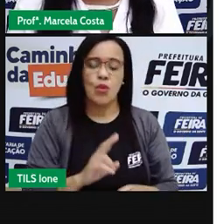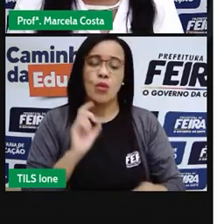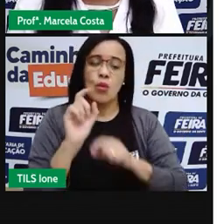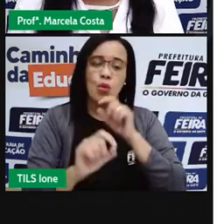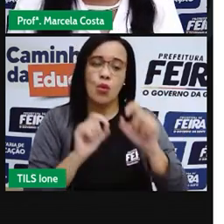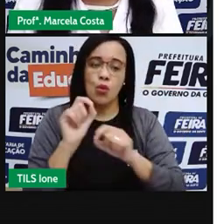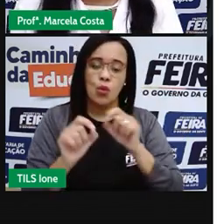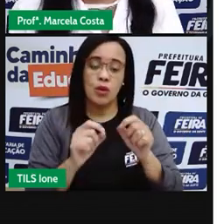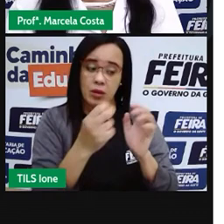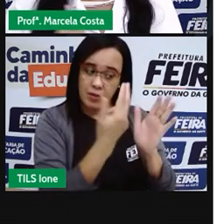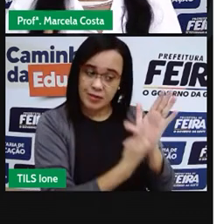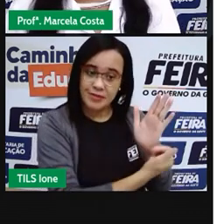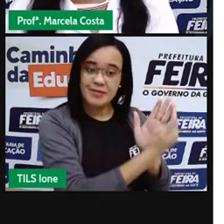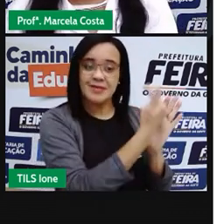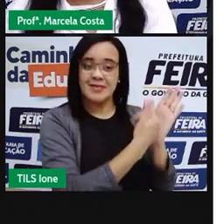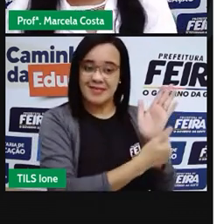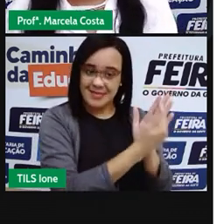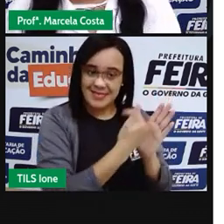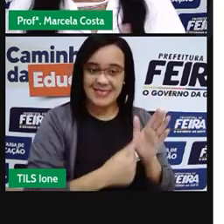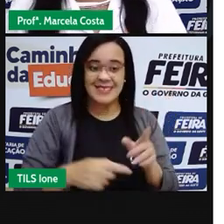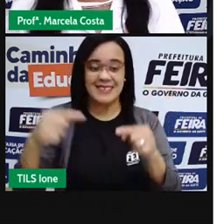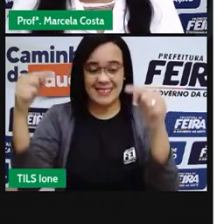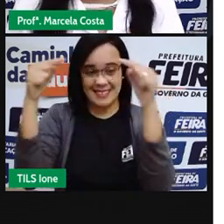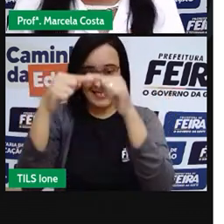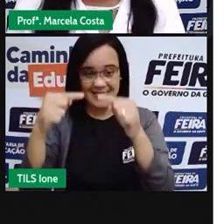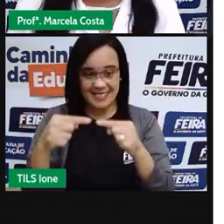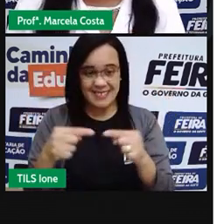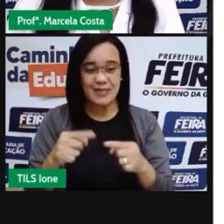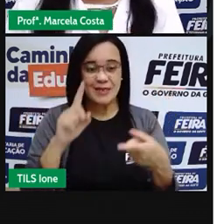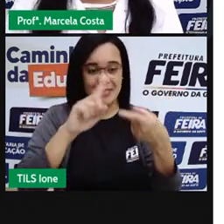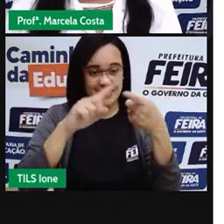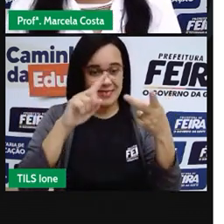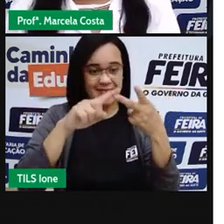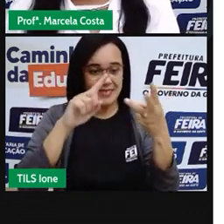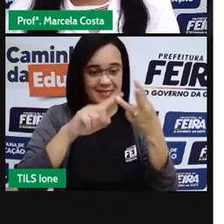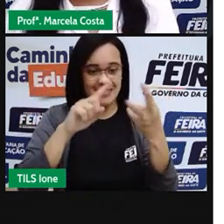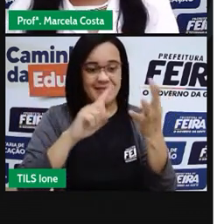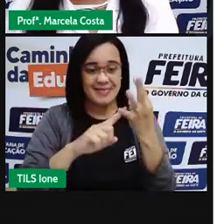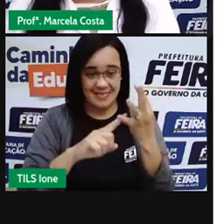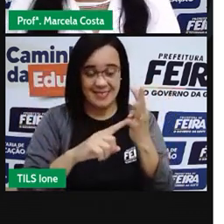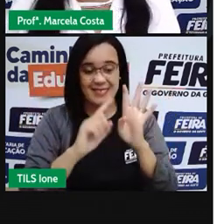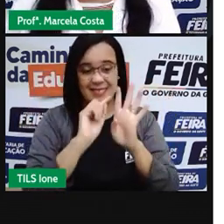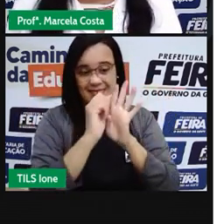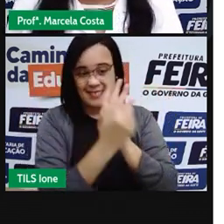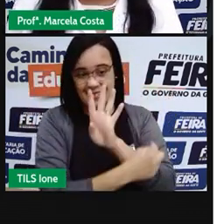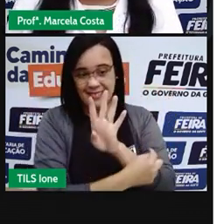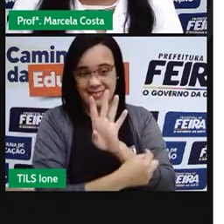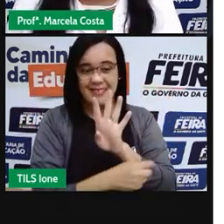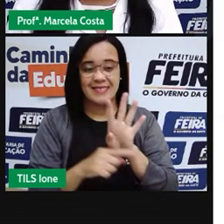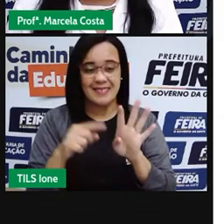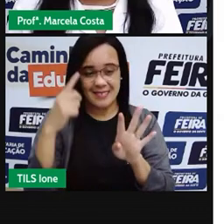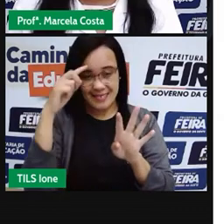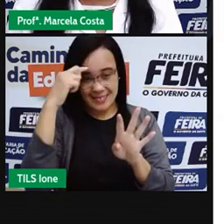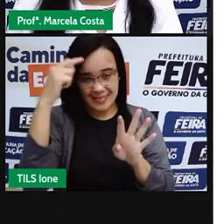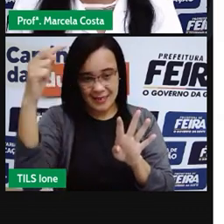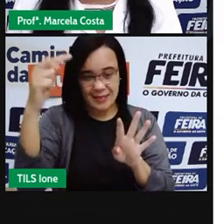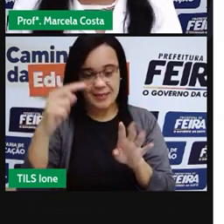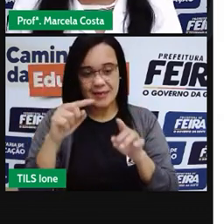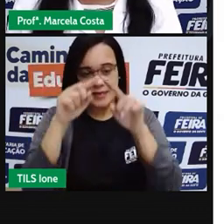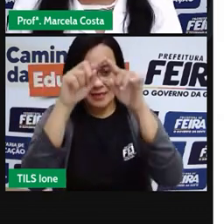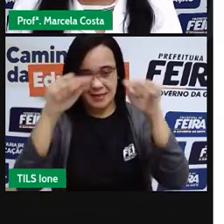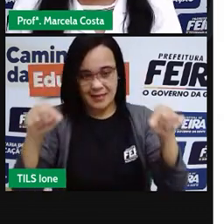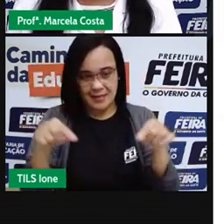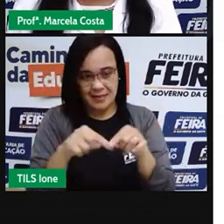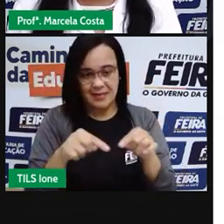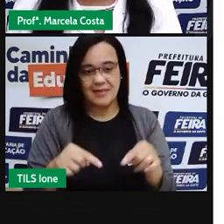que eu mostrei para você. O triângulo, o quadrado, o retângulo, o círculo,